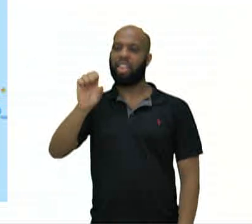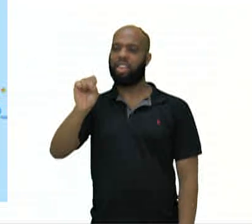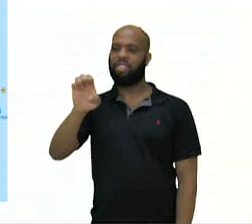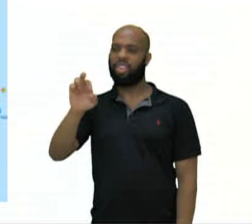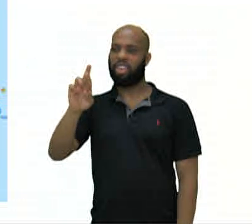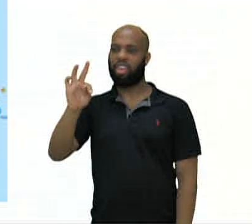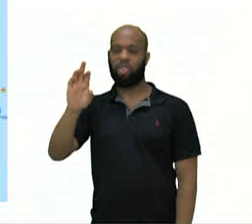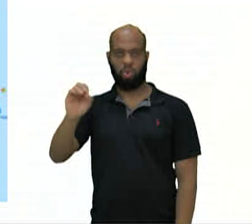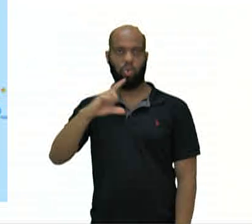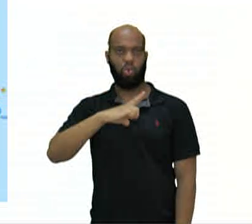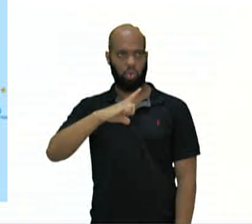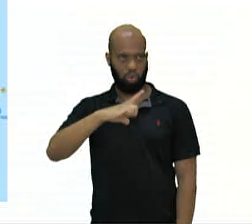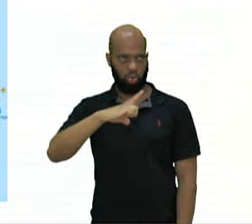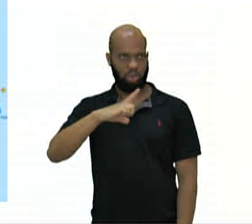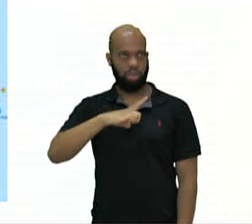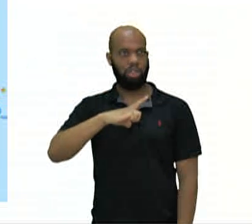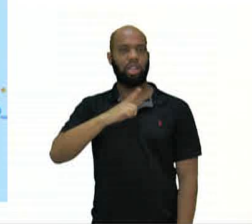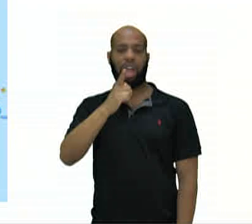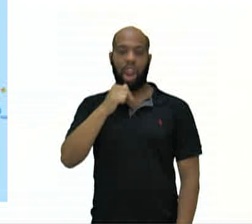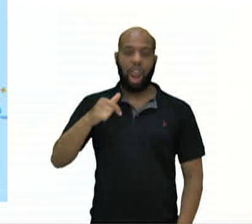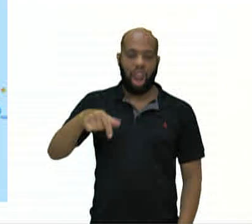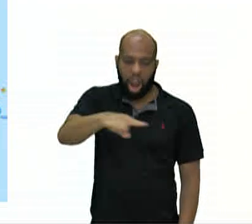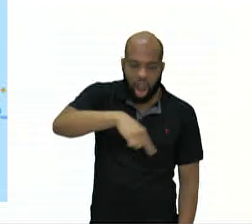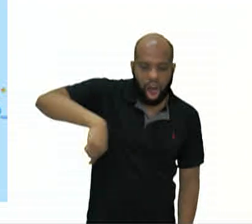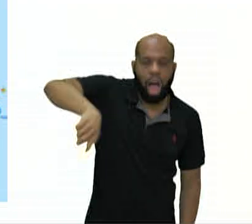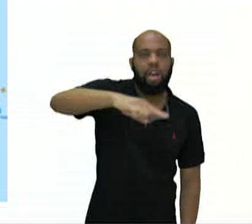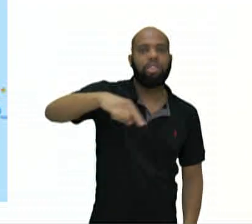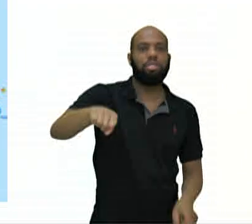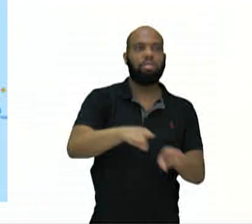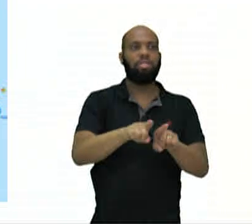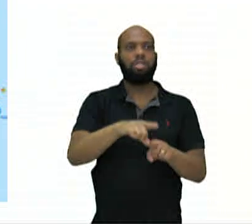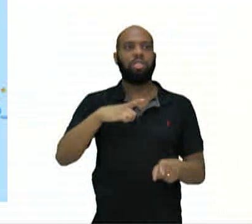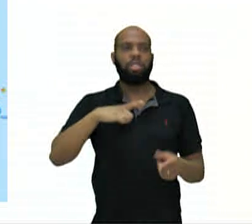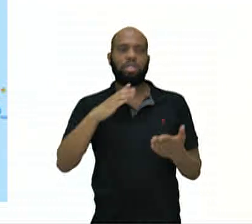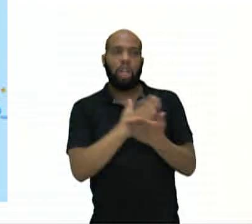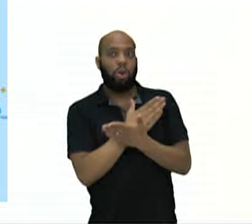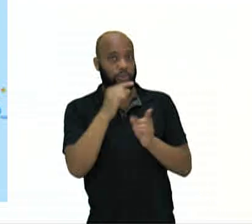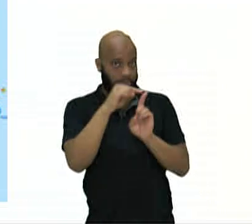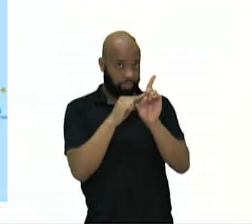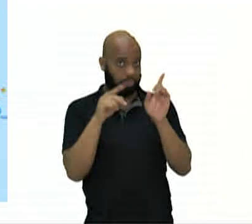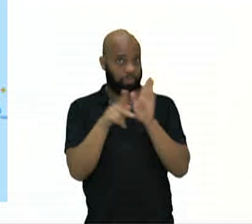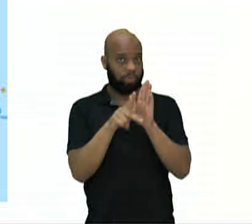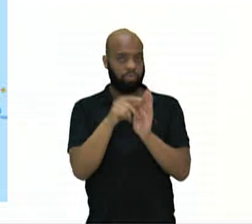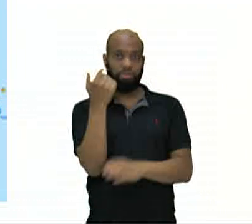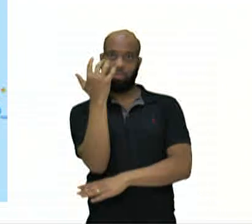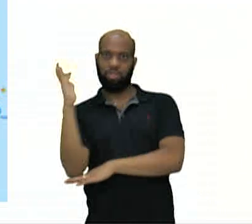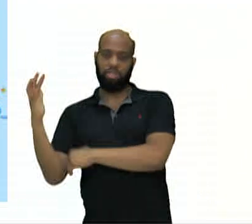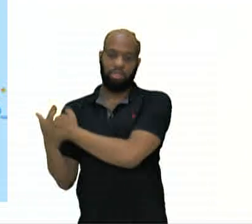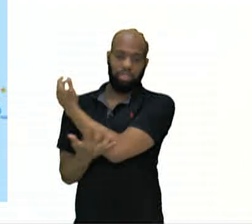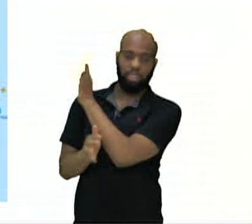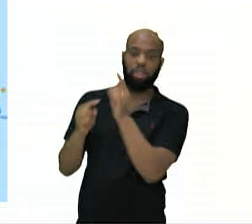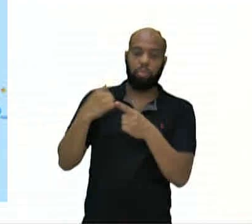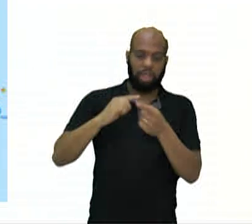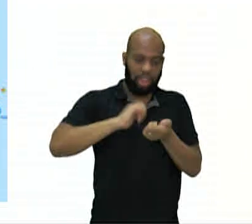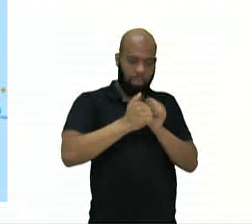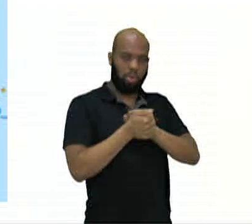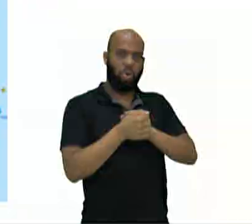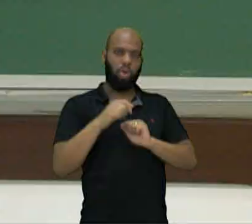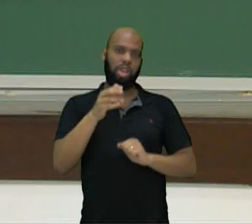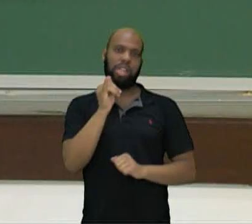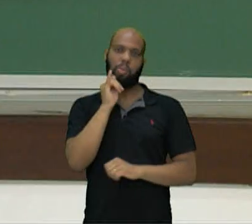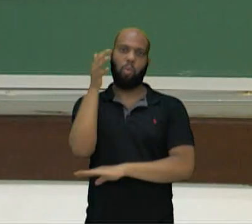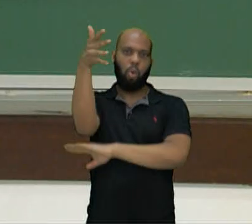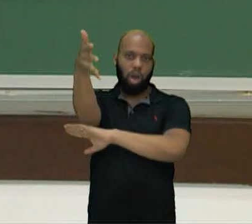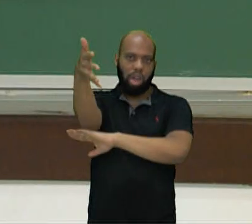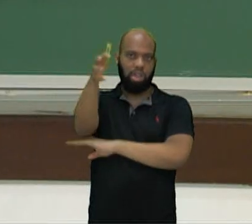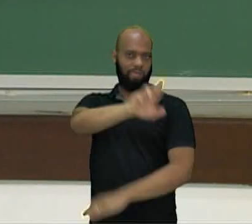você tem ali um lago, umas espécies de vegetação adaptadas até aquele meio, coqueiros e tudo mais,